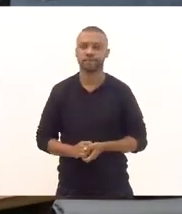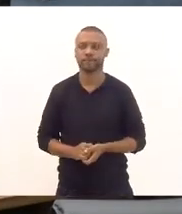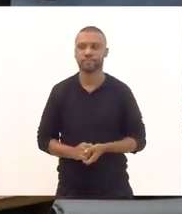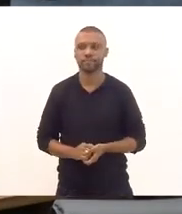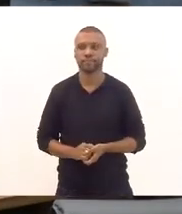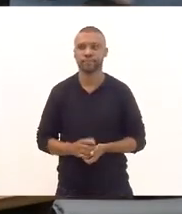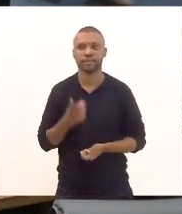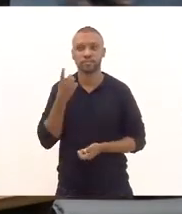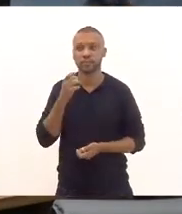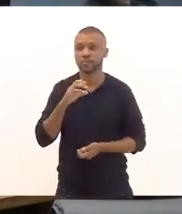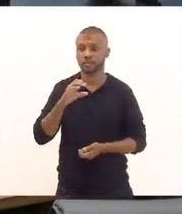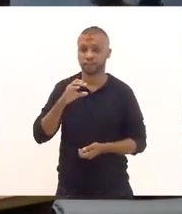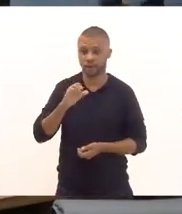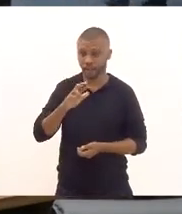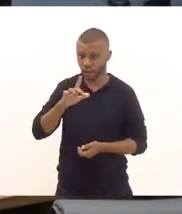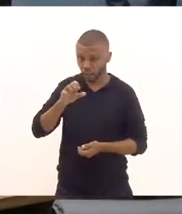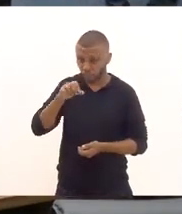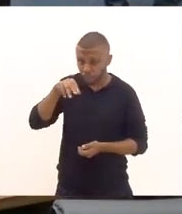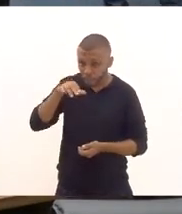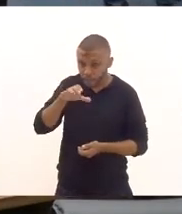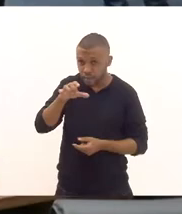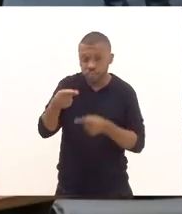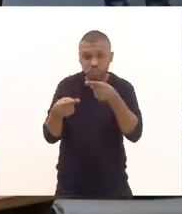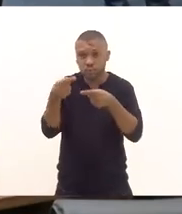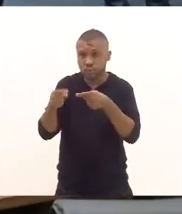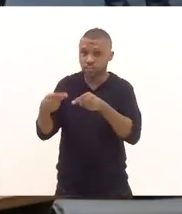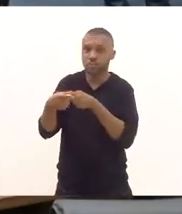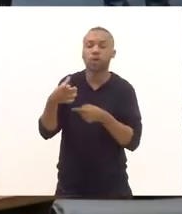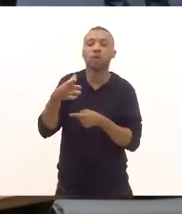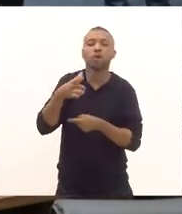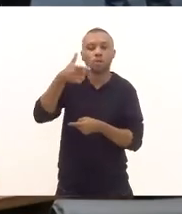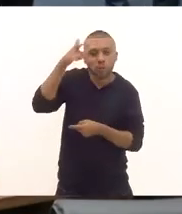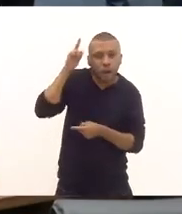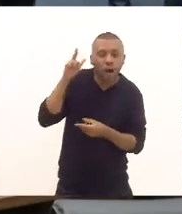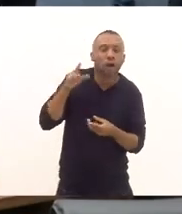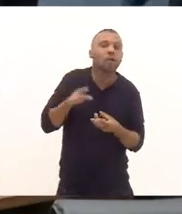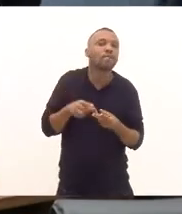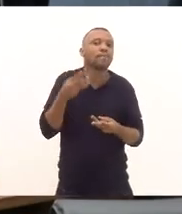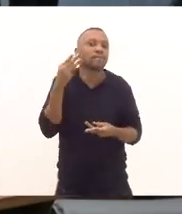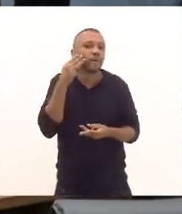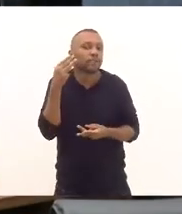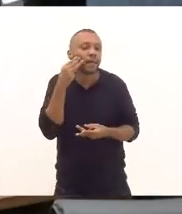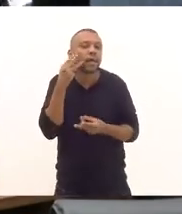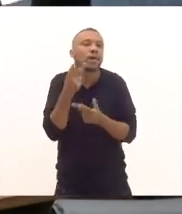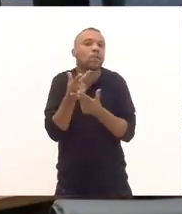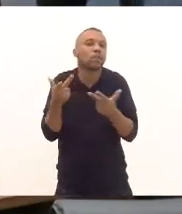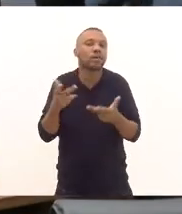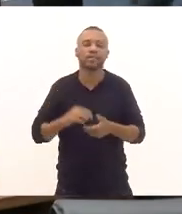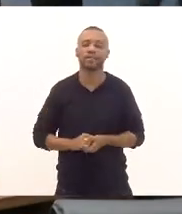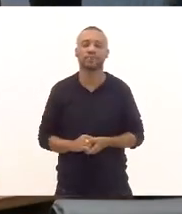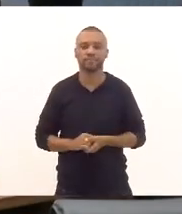o resultado Carlos bico para discutir seguida Luiz Paulo e deputado onde é que era um